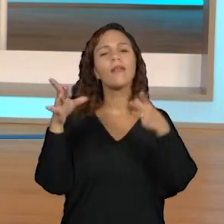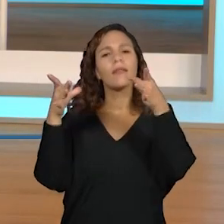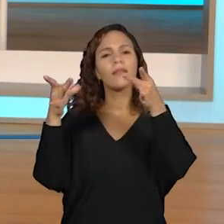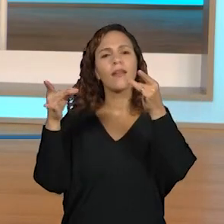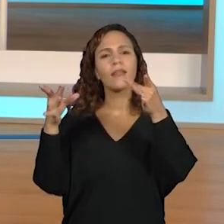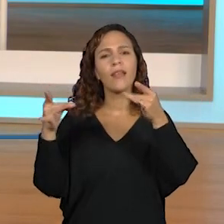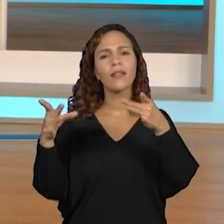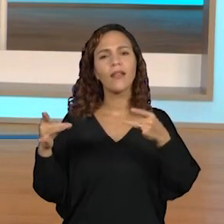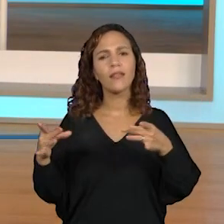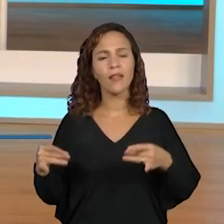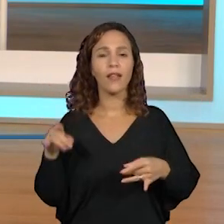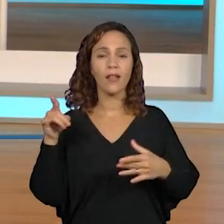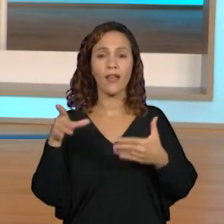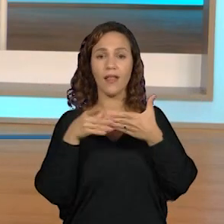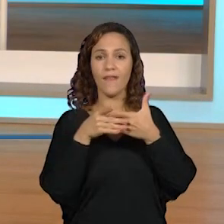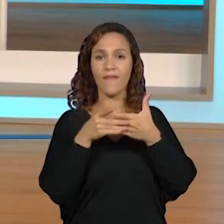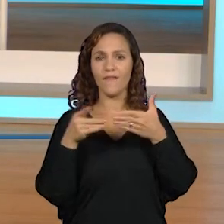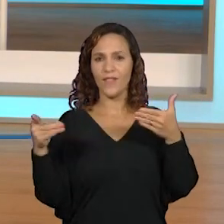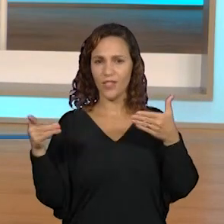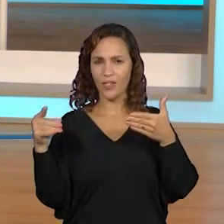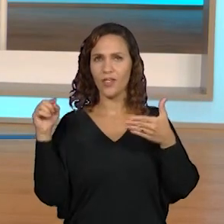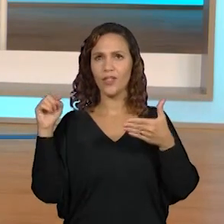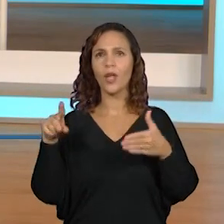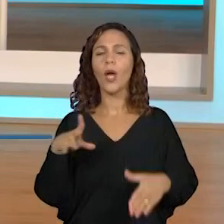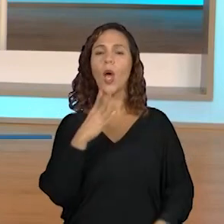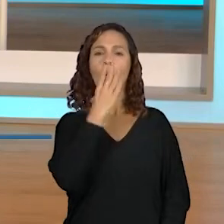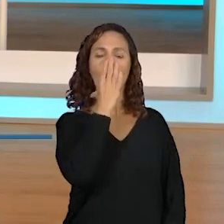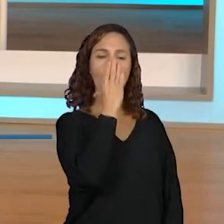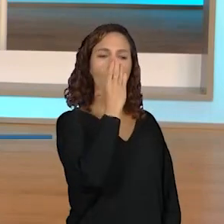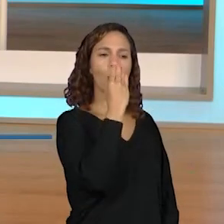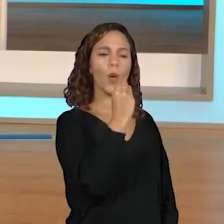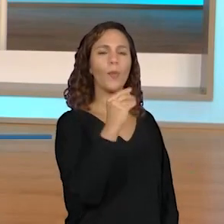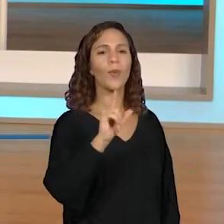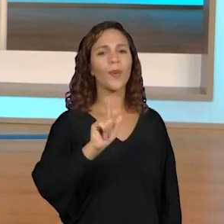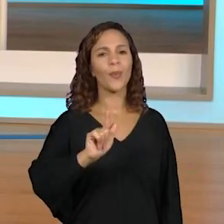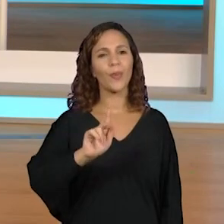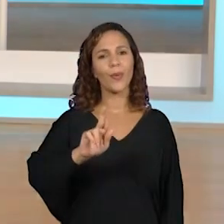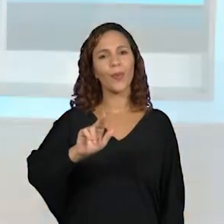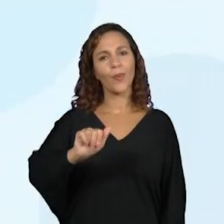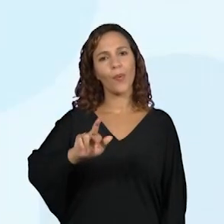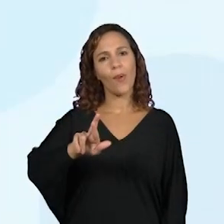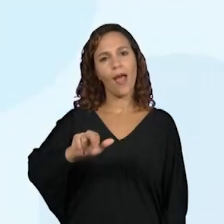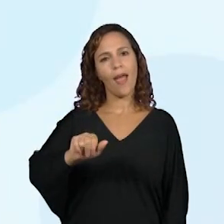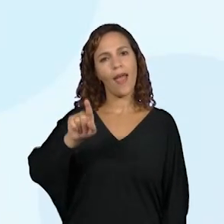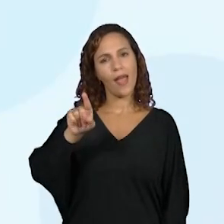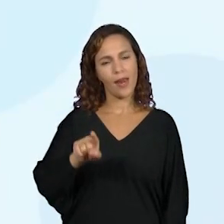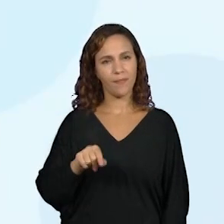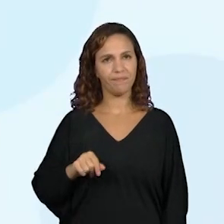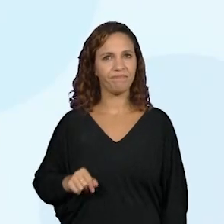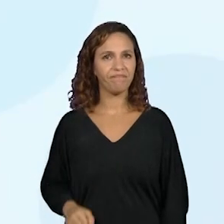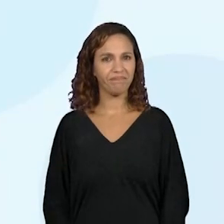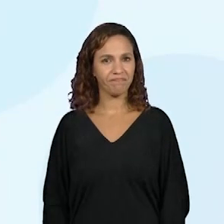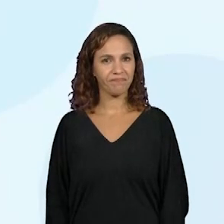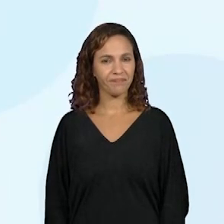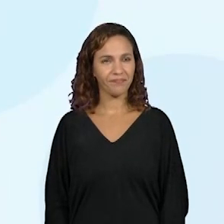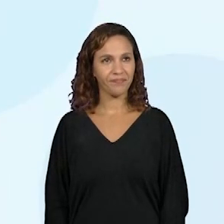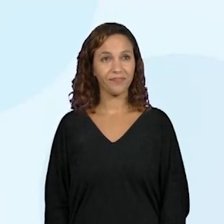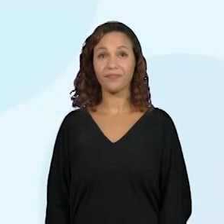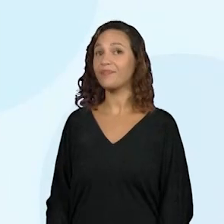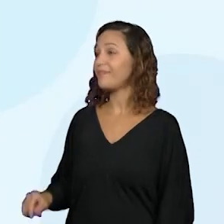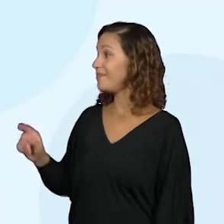de um animal que é o lobo-guará Olha só o lobo-guará